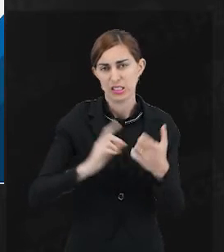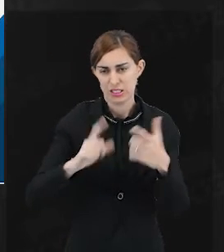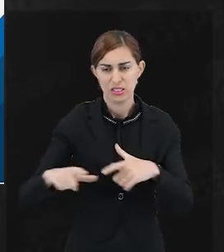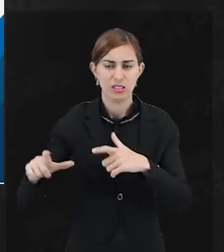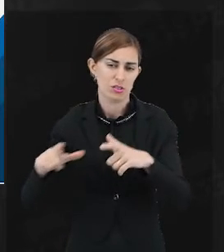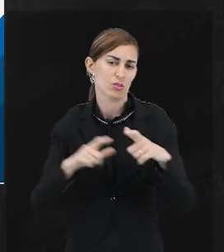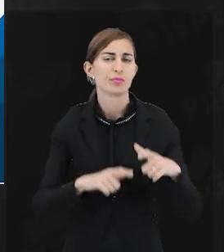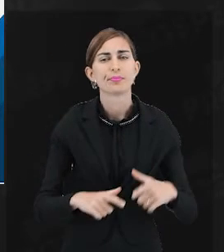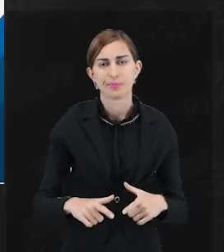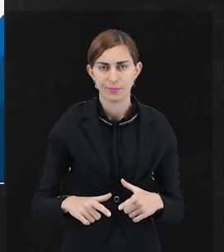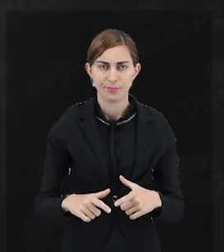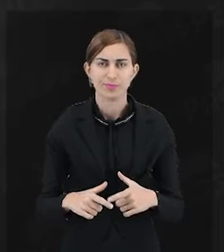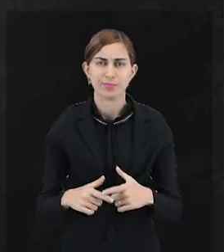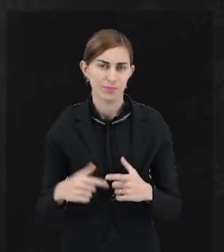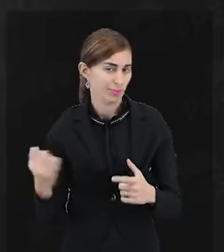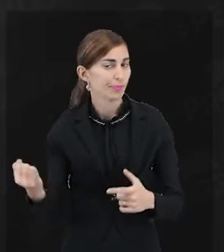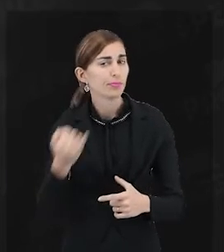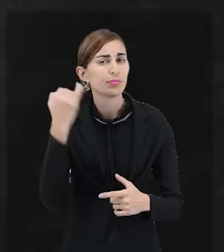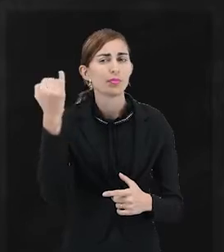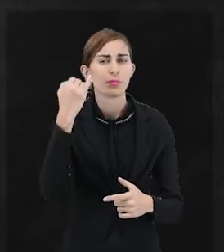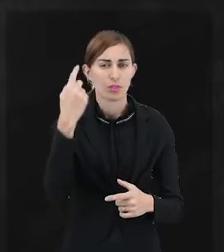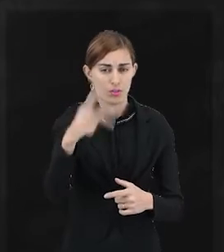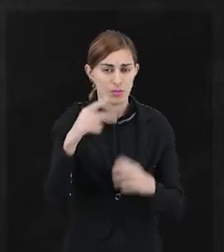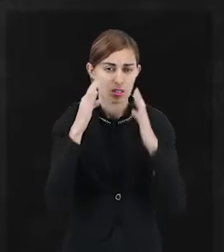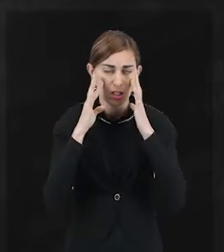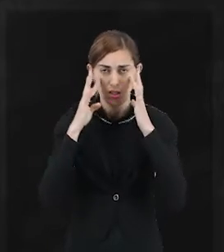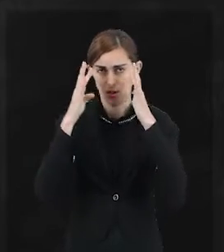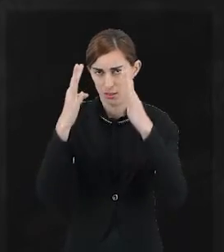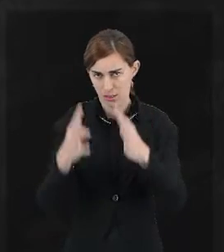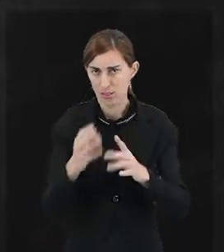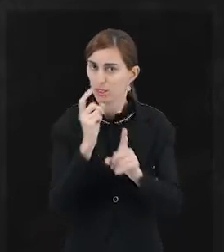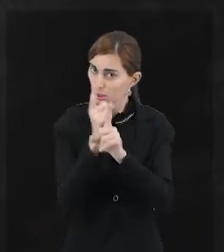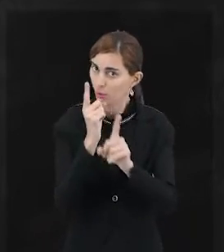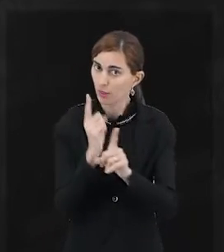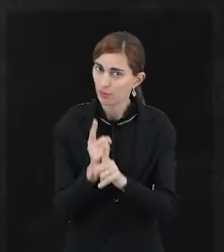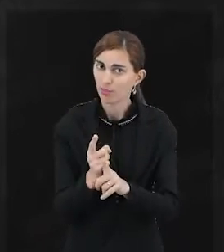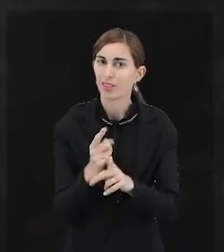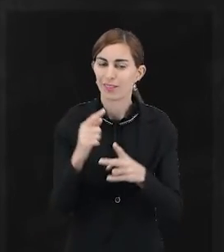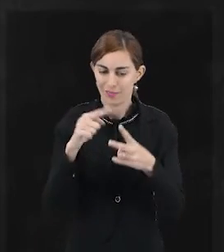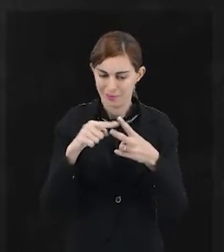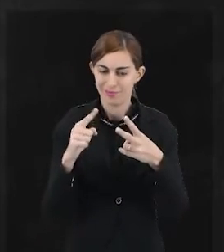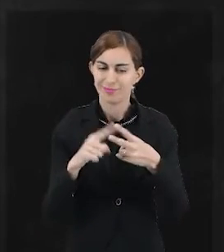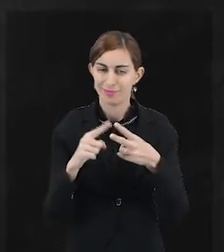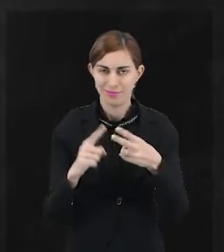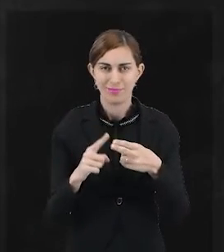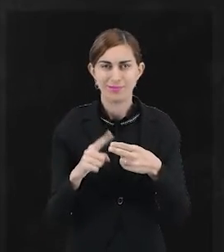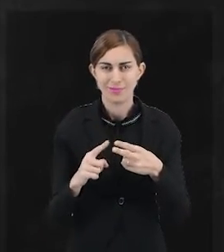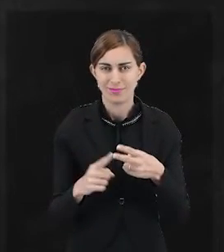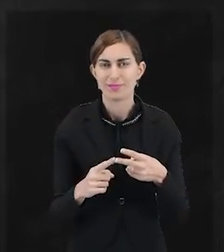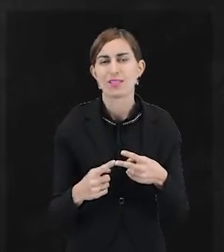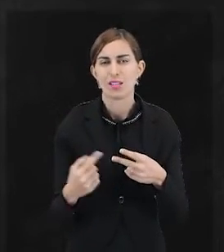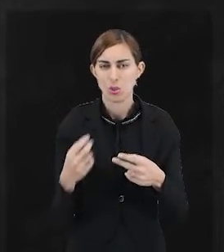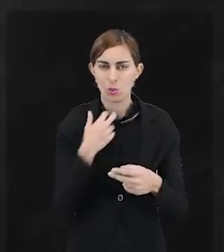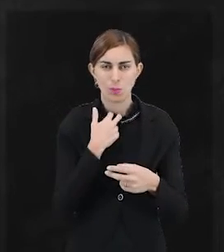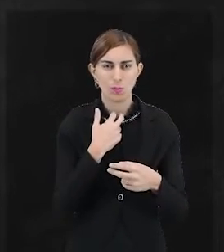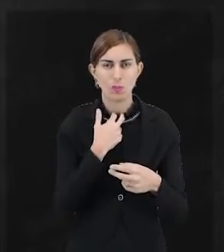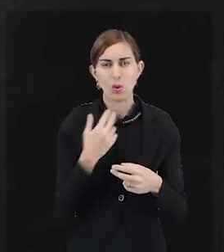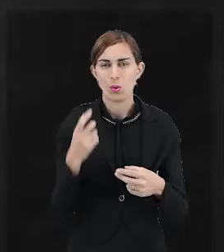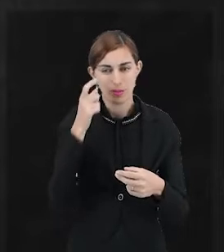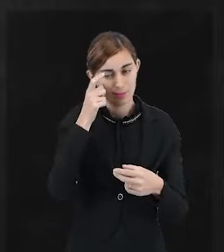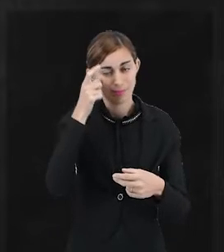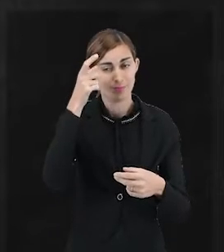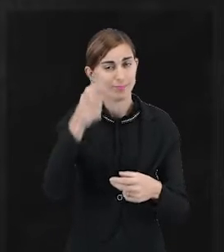ambiente organizacional. É importante que você se atente, caso se identifique com esse estilo de comunicação, de que ele não pode ser